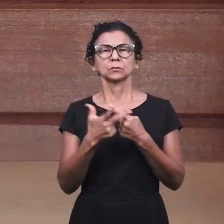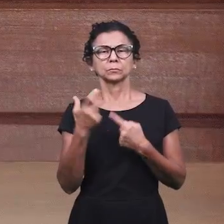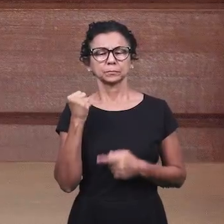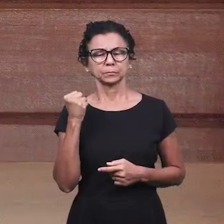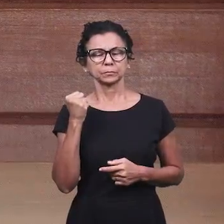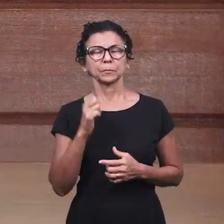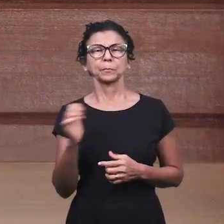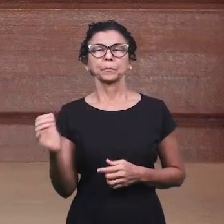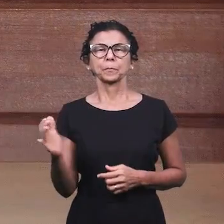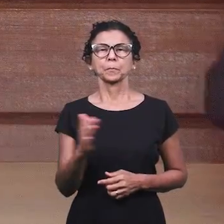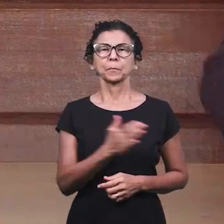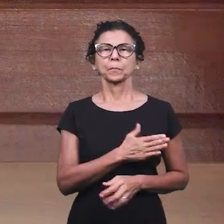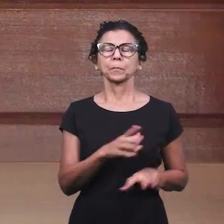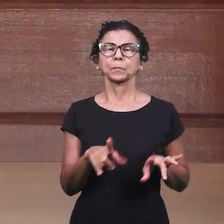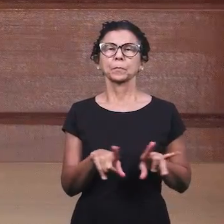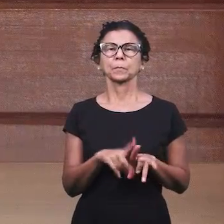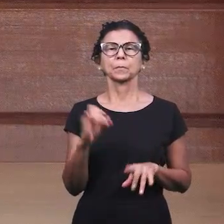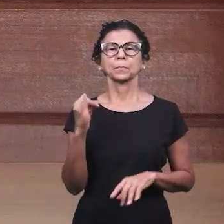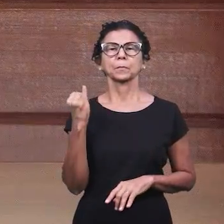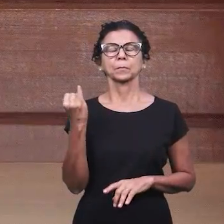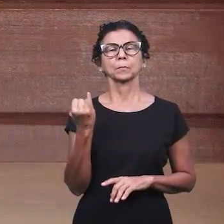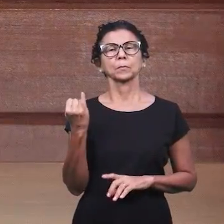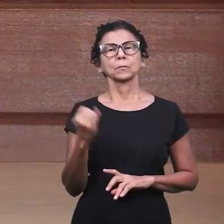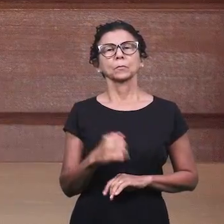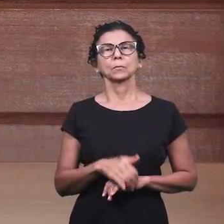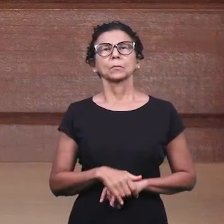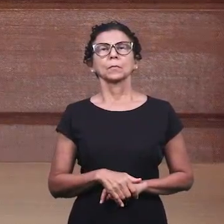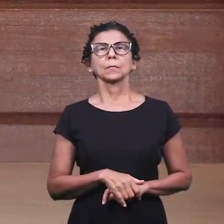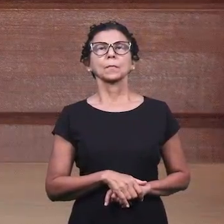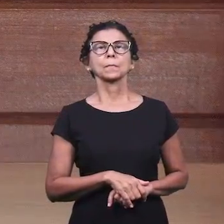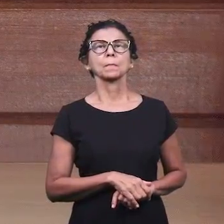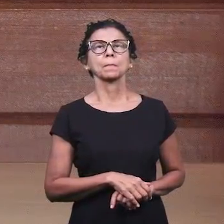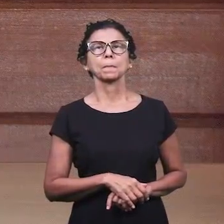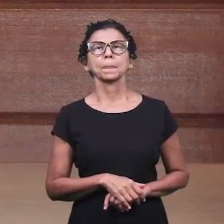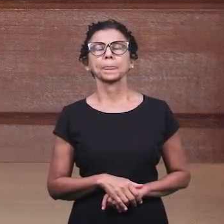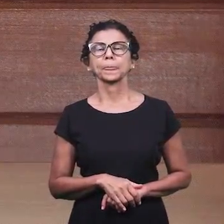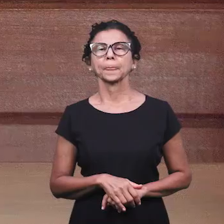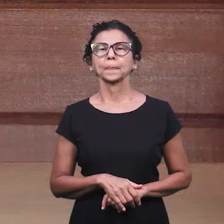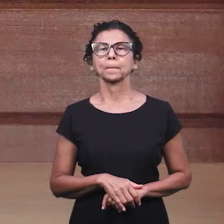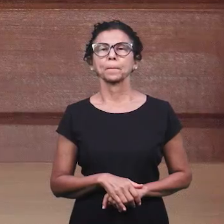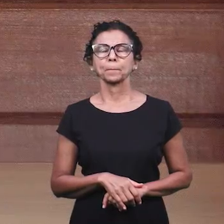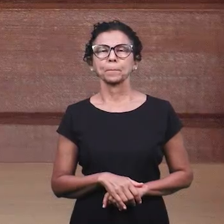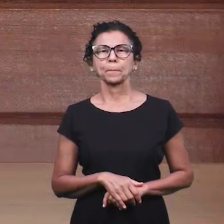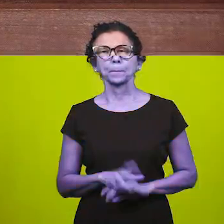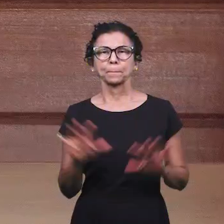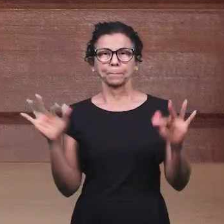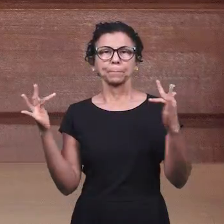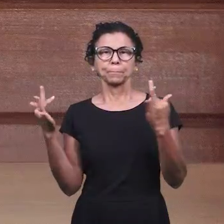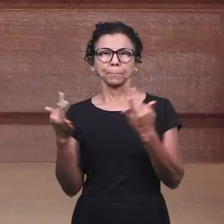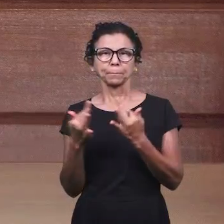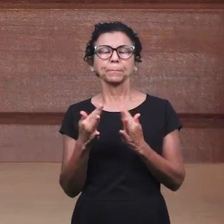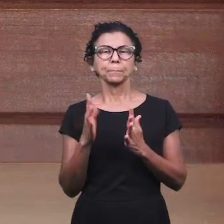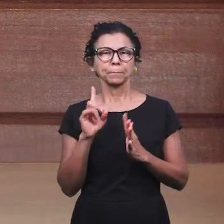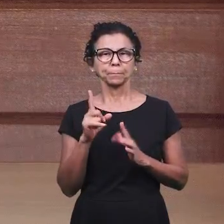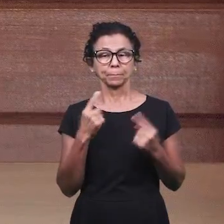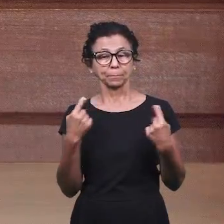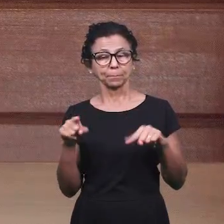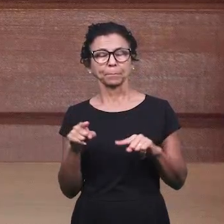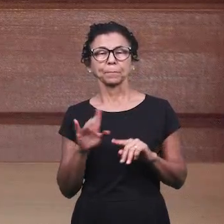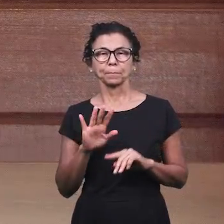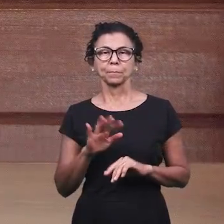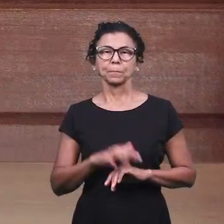que estamos vivendo, um momento de muito ataque, de intensa ação do inimigo das